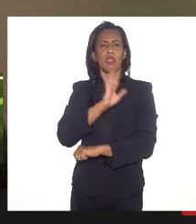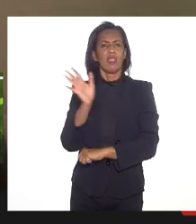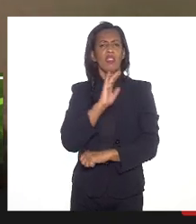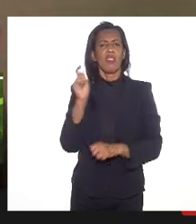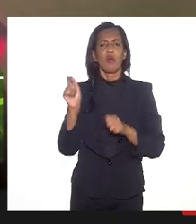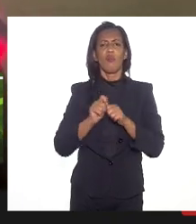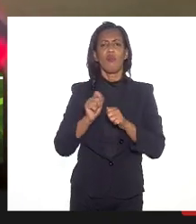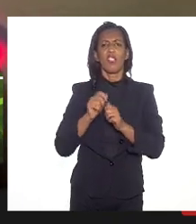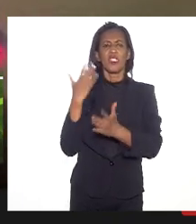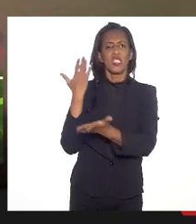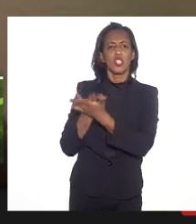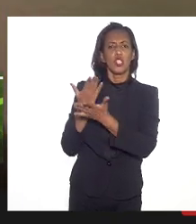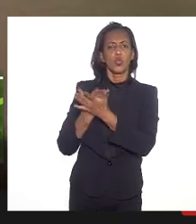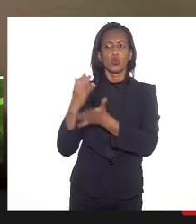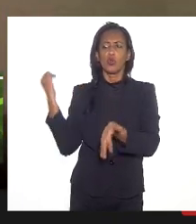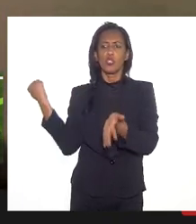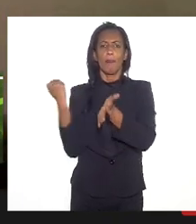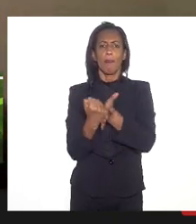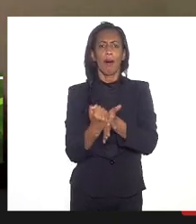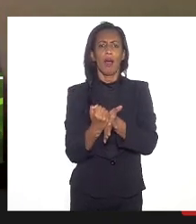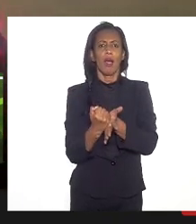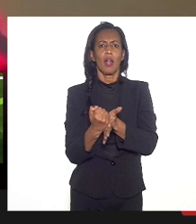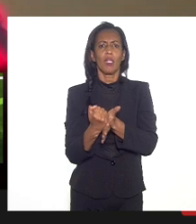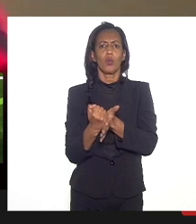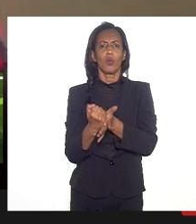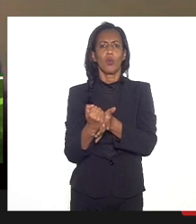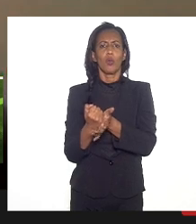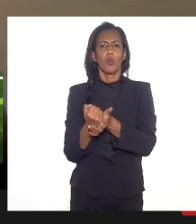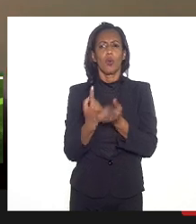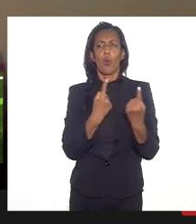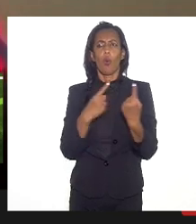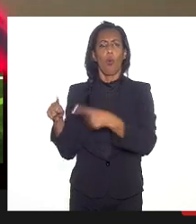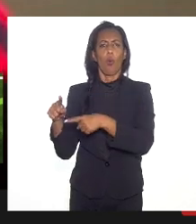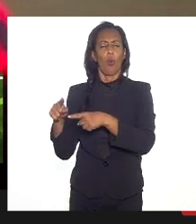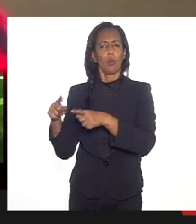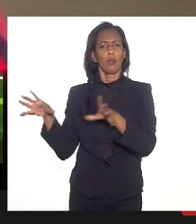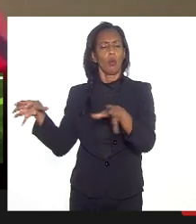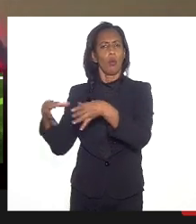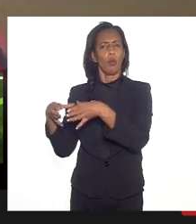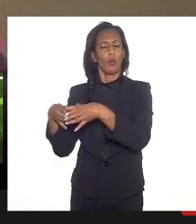os riscos e impactos à comunidade quilombola.